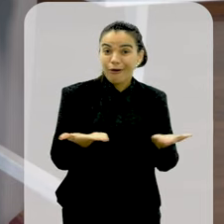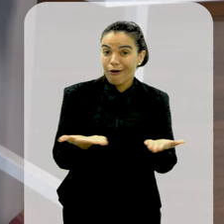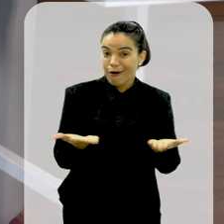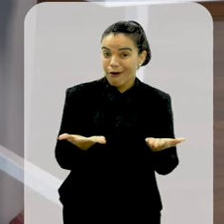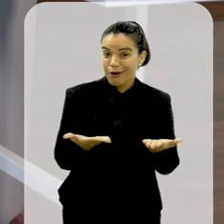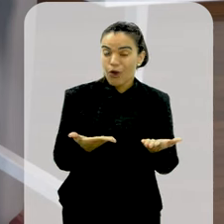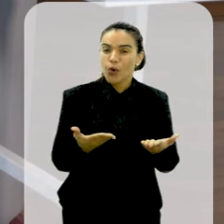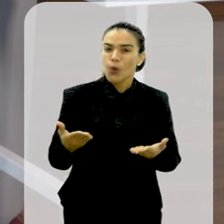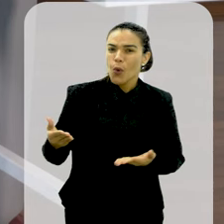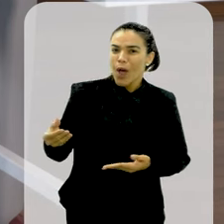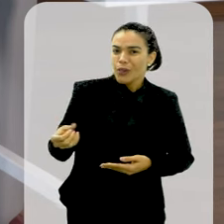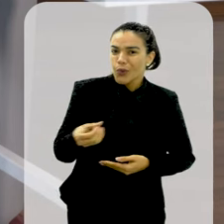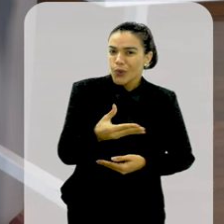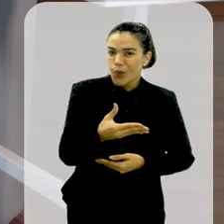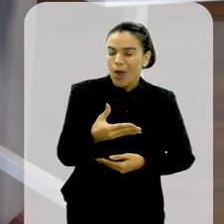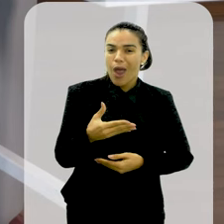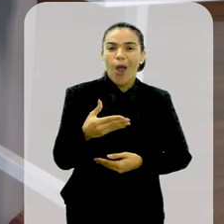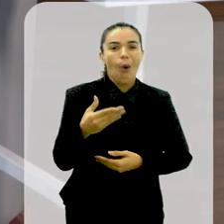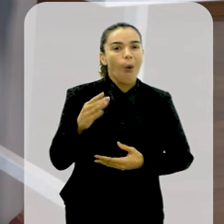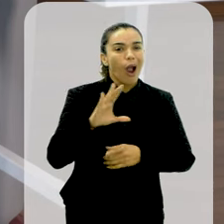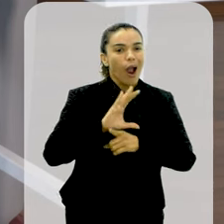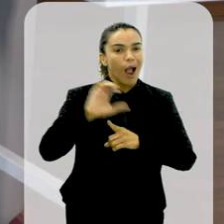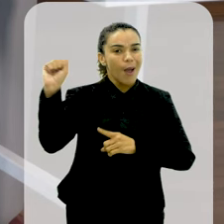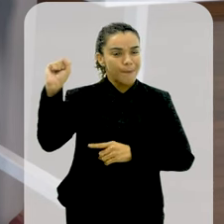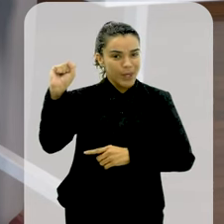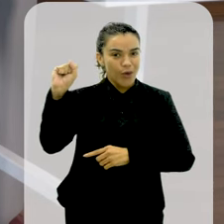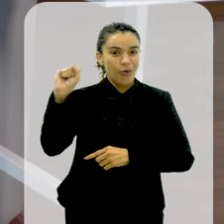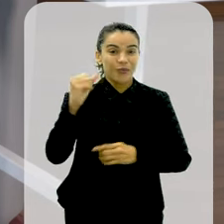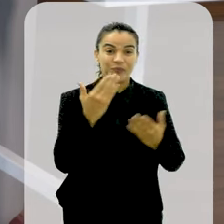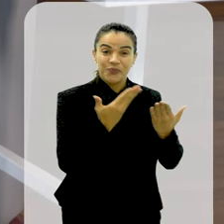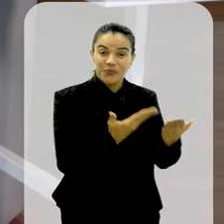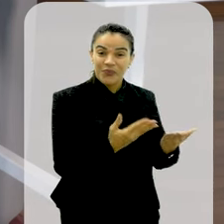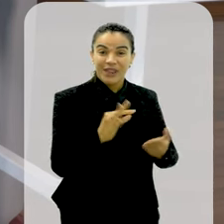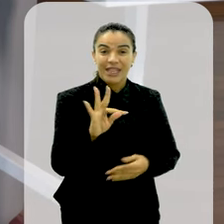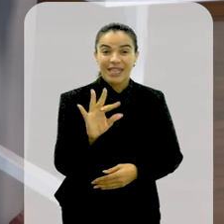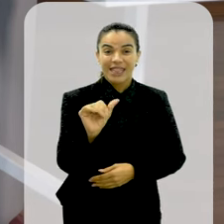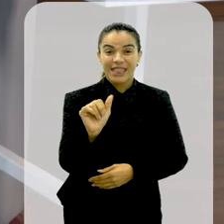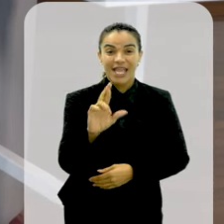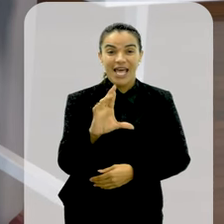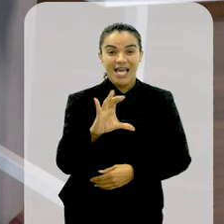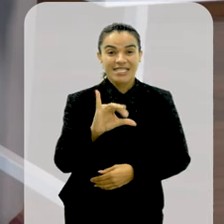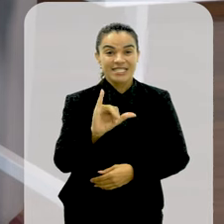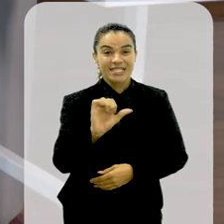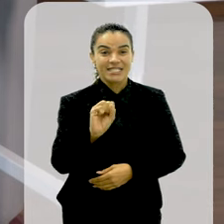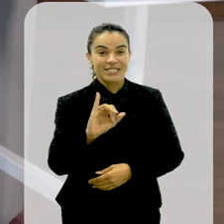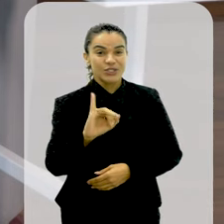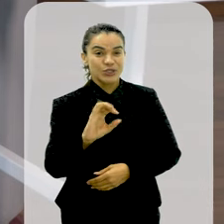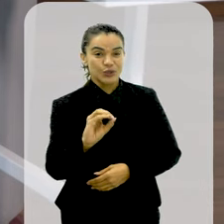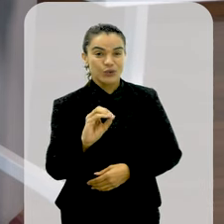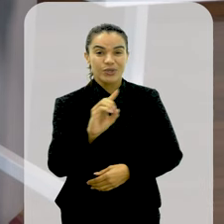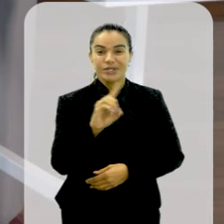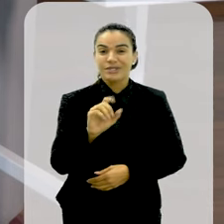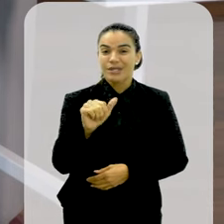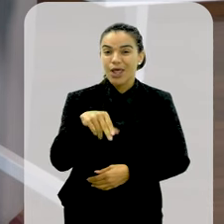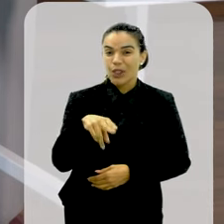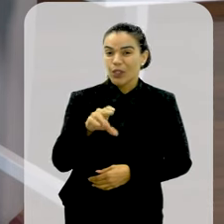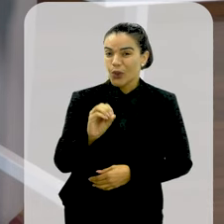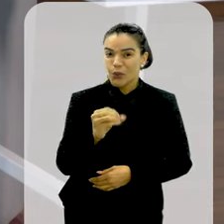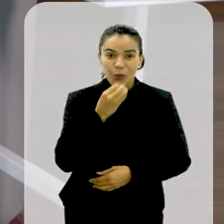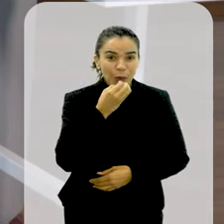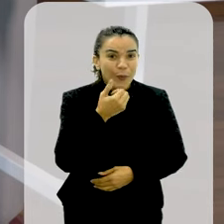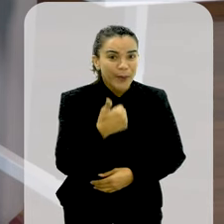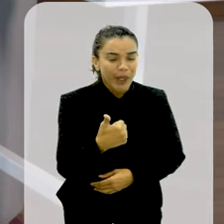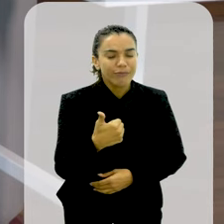Eu converso agora com o atual campeão do Carnaval Carioca, o carnavalesco Tarcísio Zanon. Tudo bem,